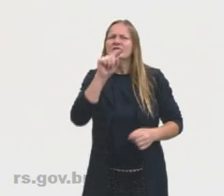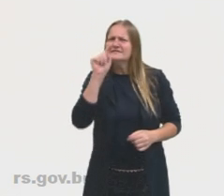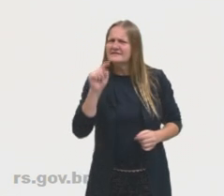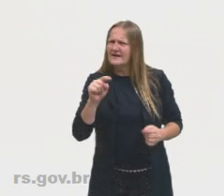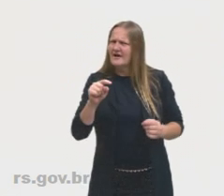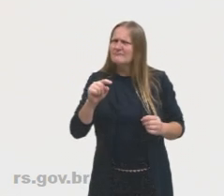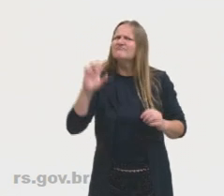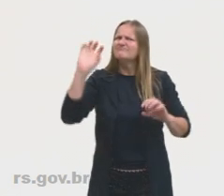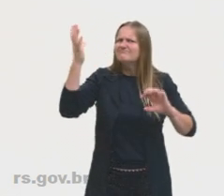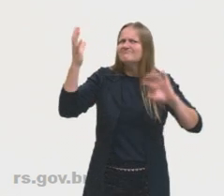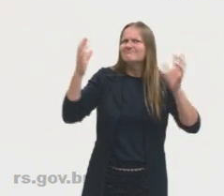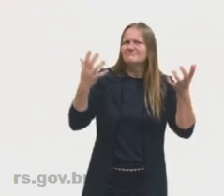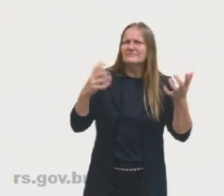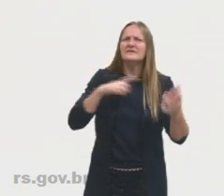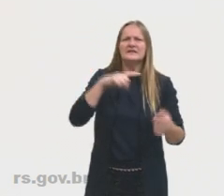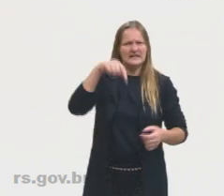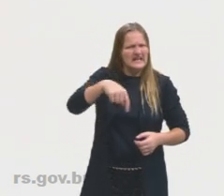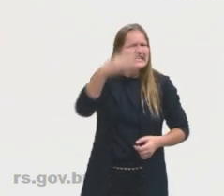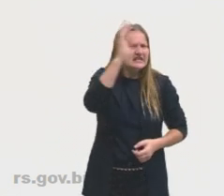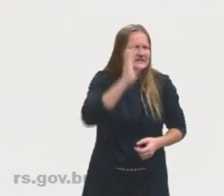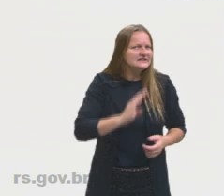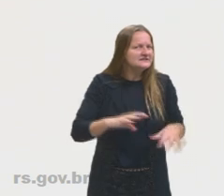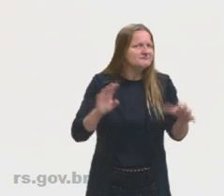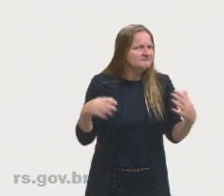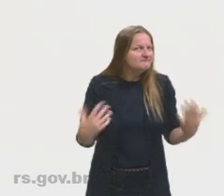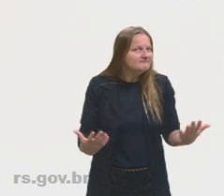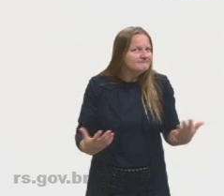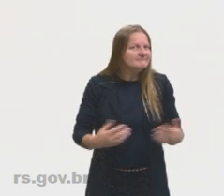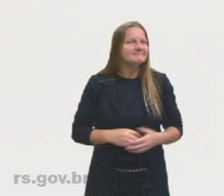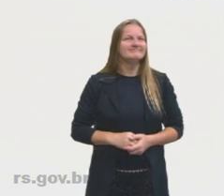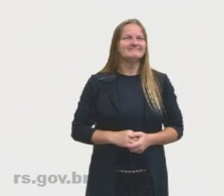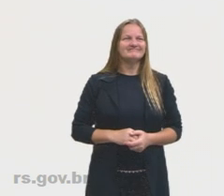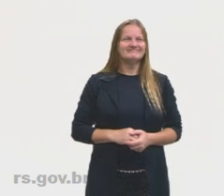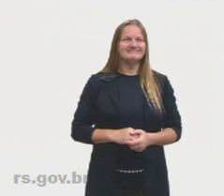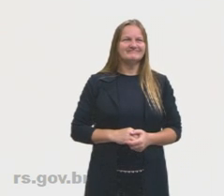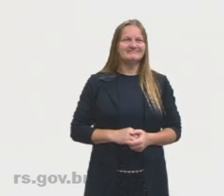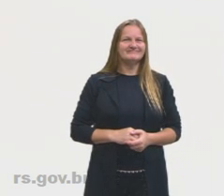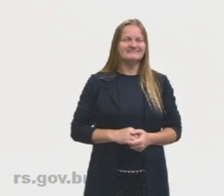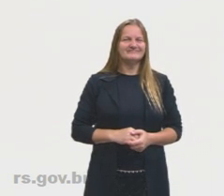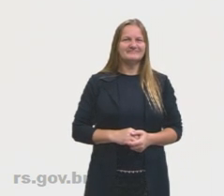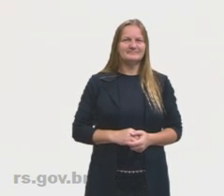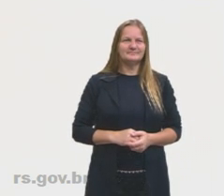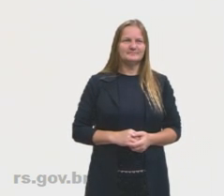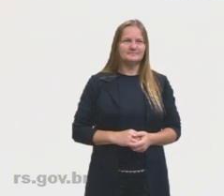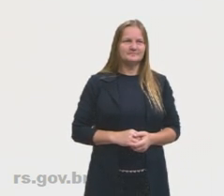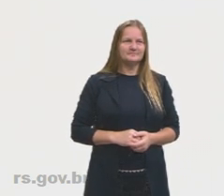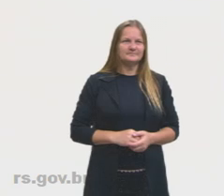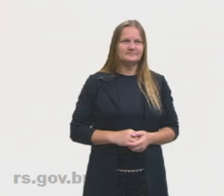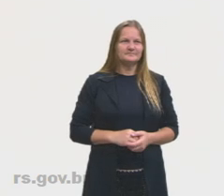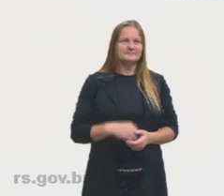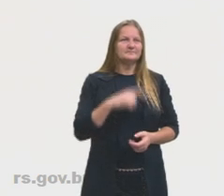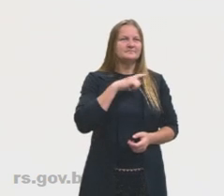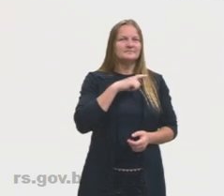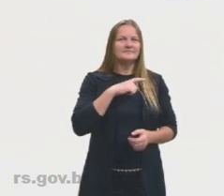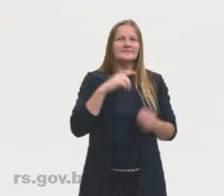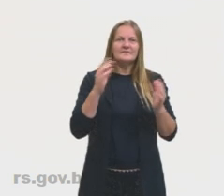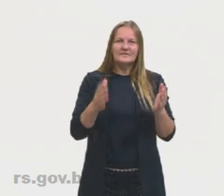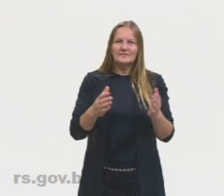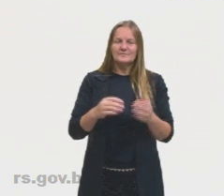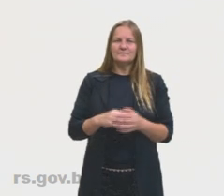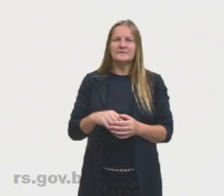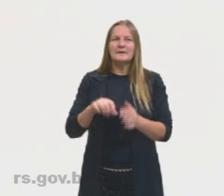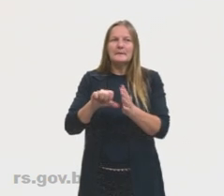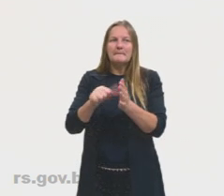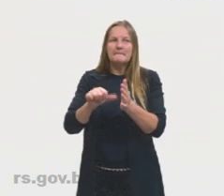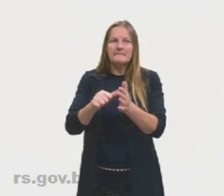Será que esses fenômenos acontecem no Brasil a isso é o que nós temos hoje né a gente vê aí algumas coisas